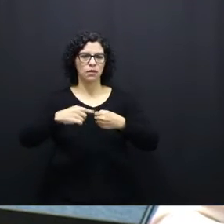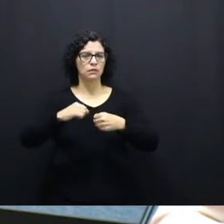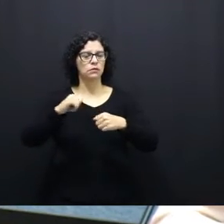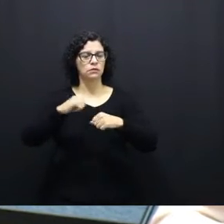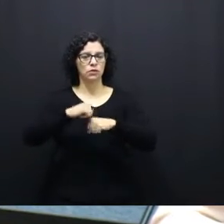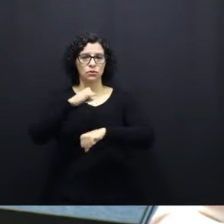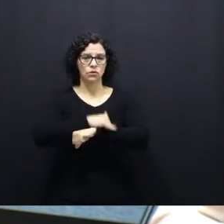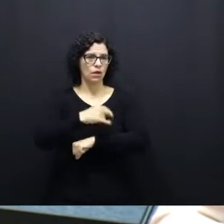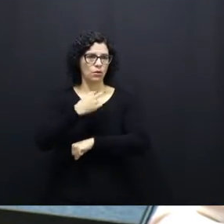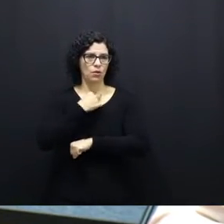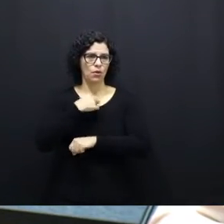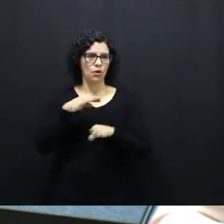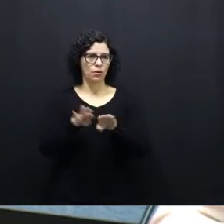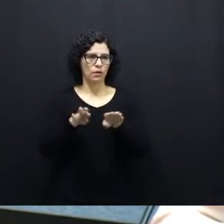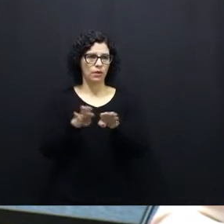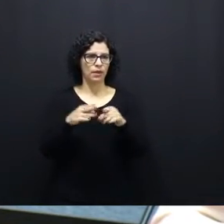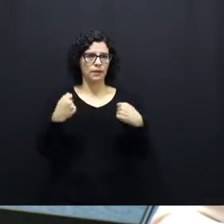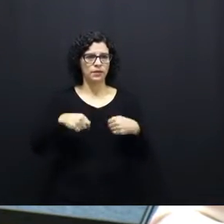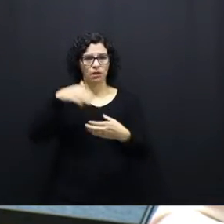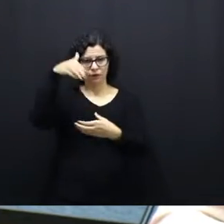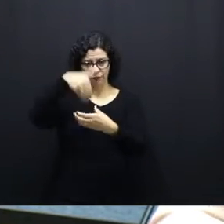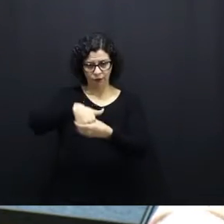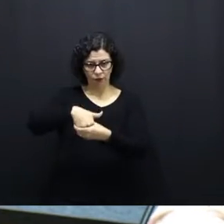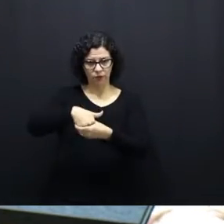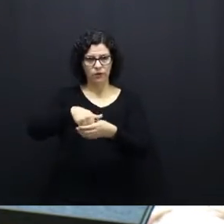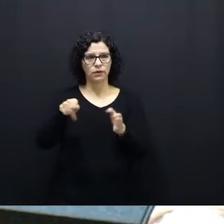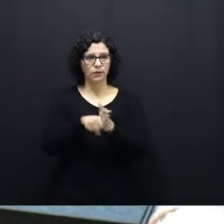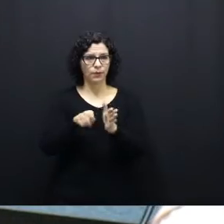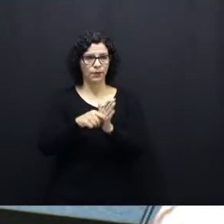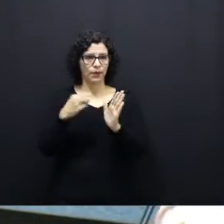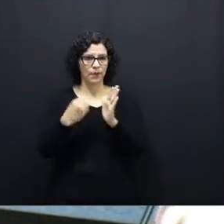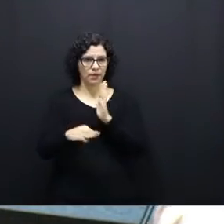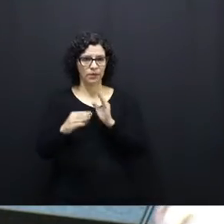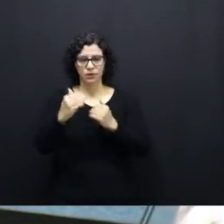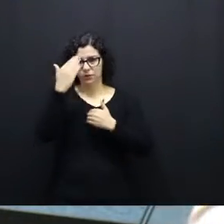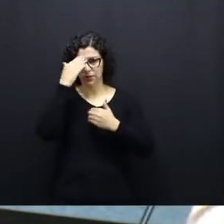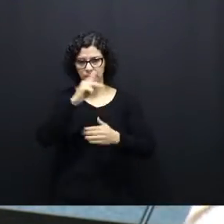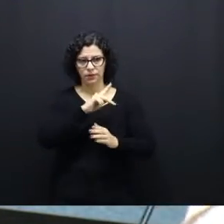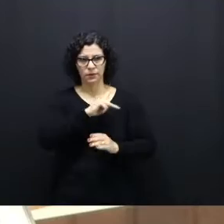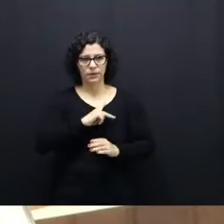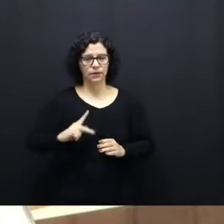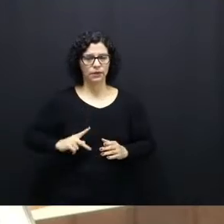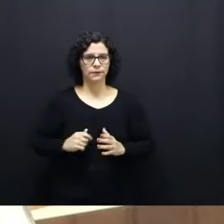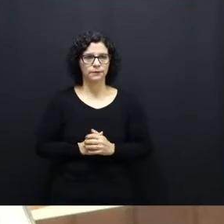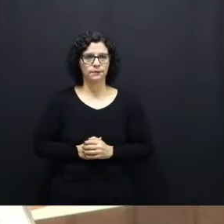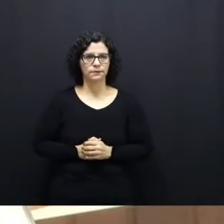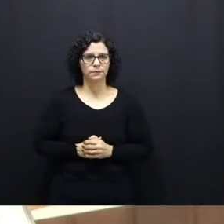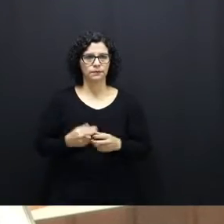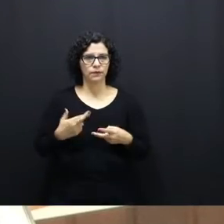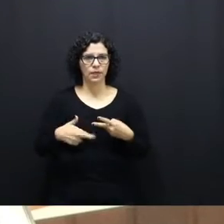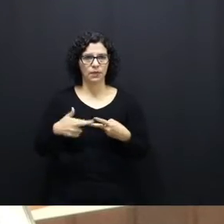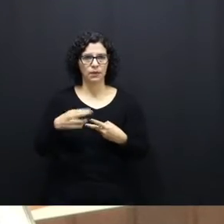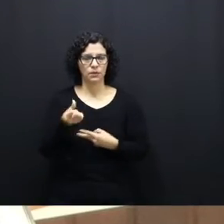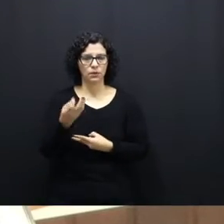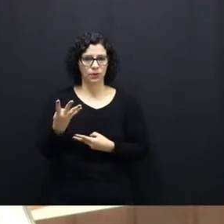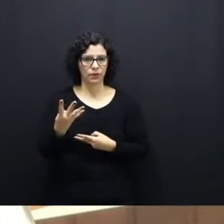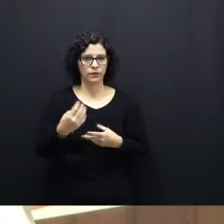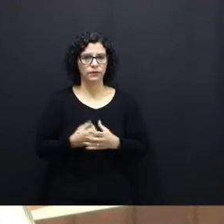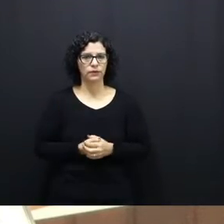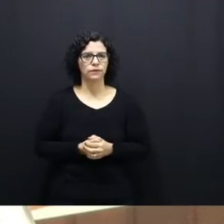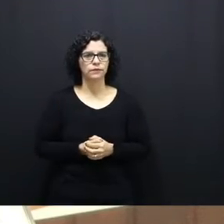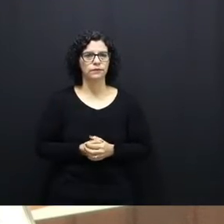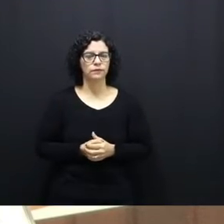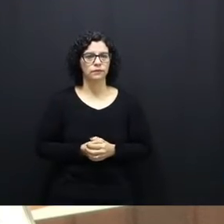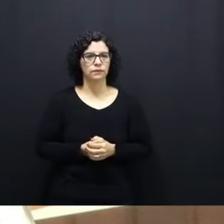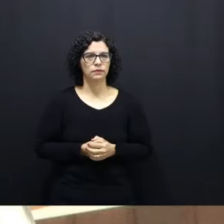sem vir a ordem para votar vi a mensagem Ligar para o Zé permanece em discussão o requerimento de número de 64